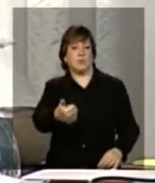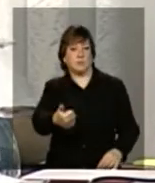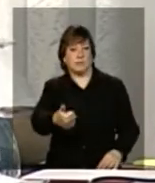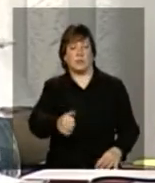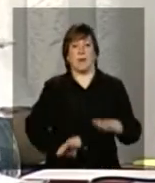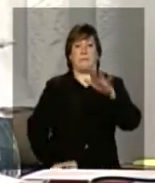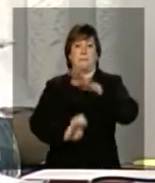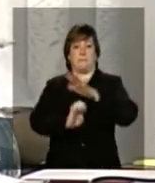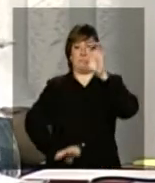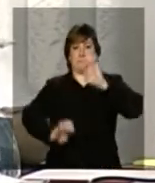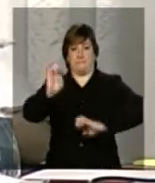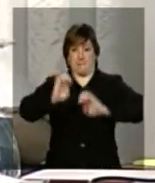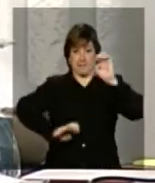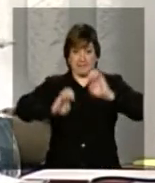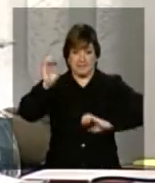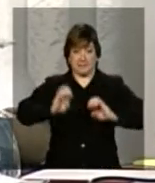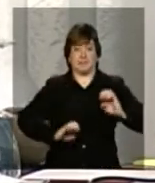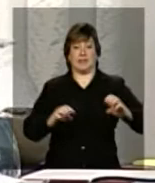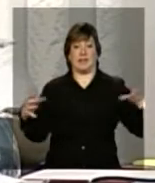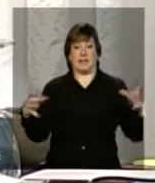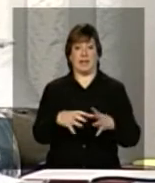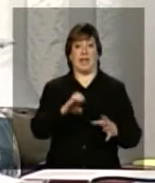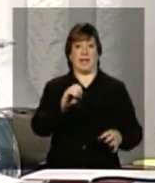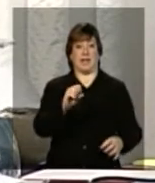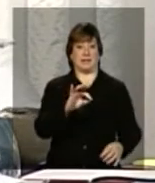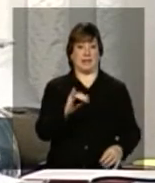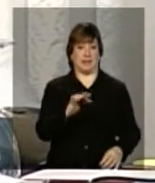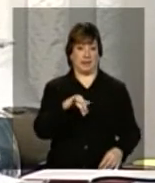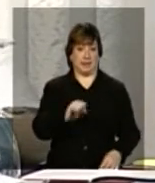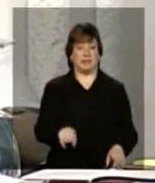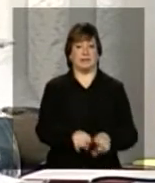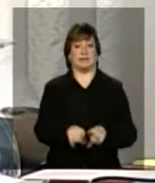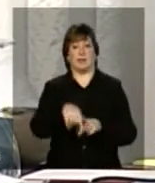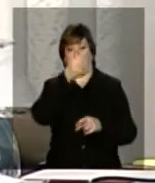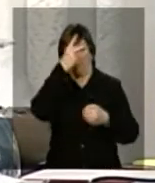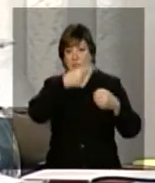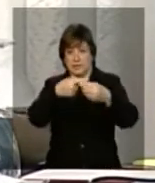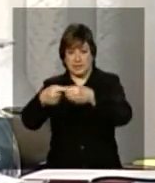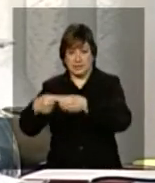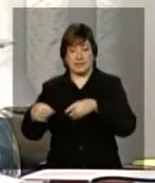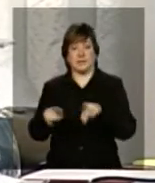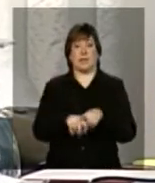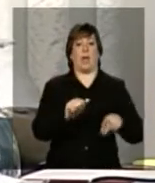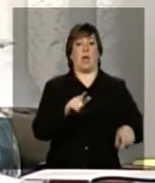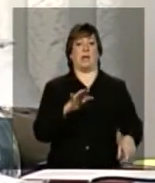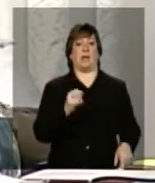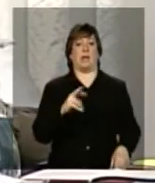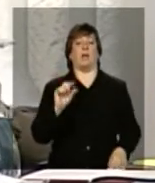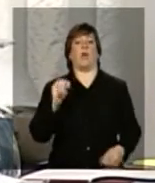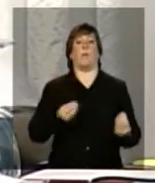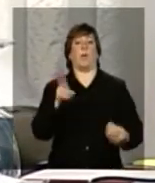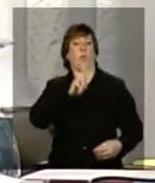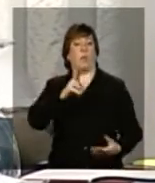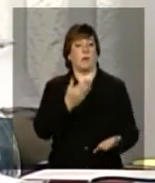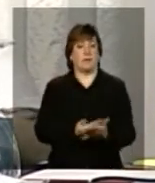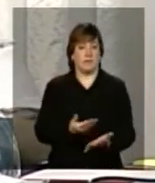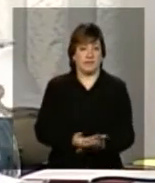81 empresas, entre estatais, municipais e autarquias, como